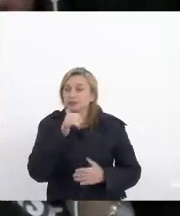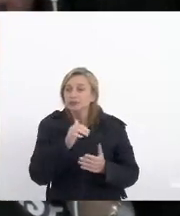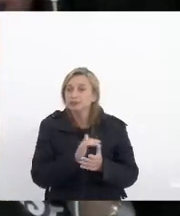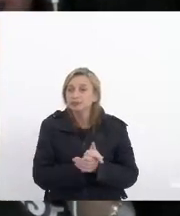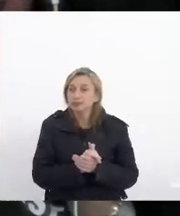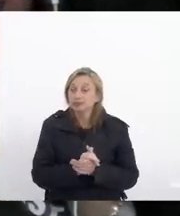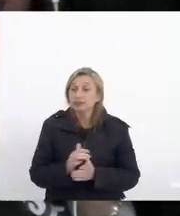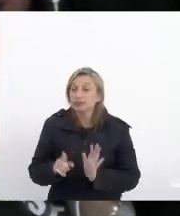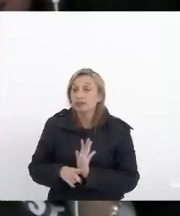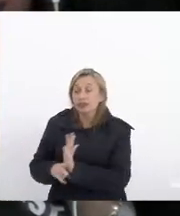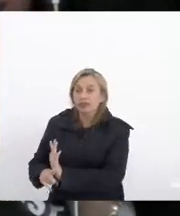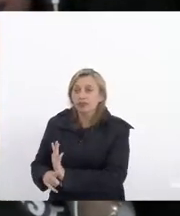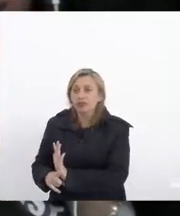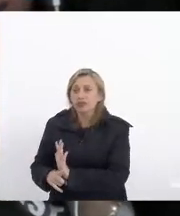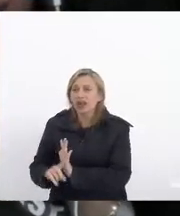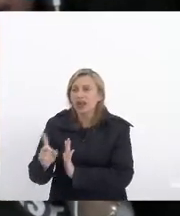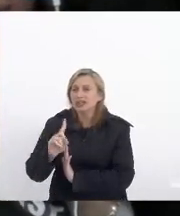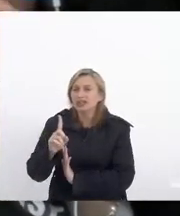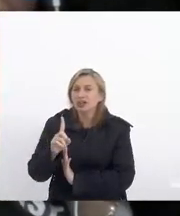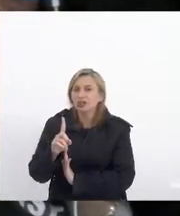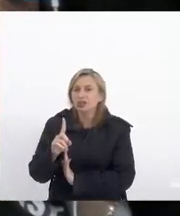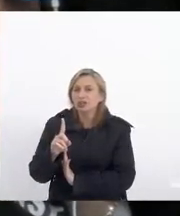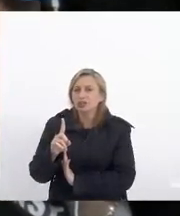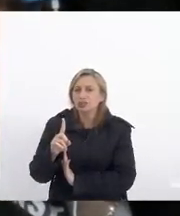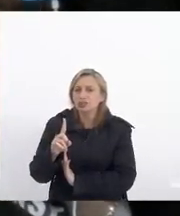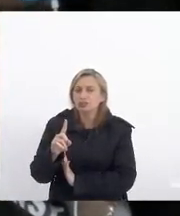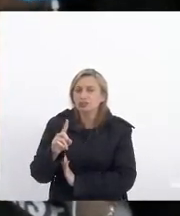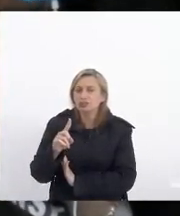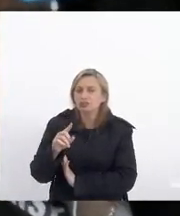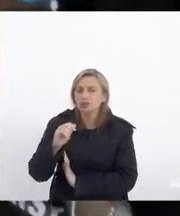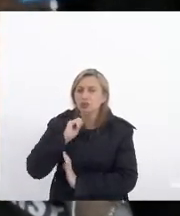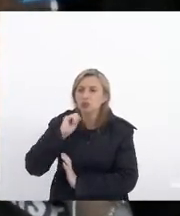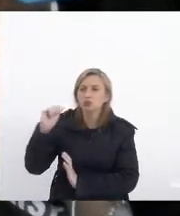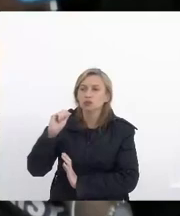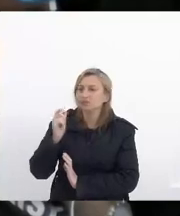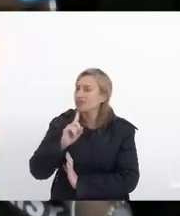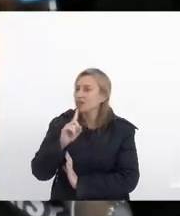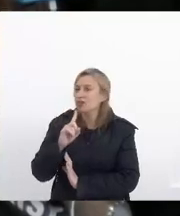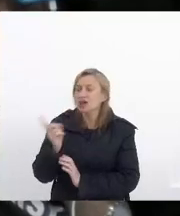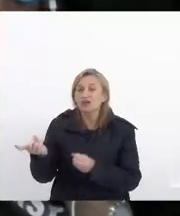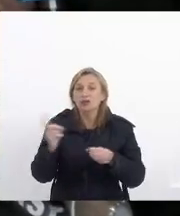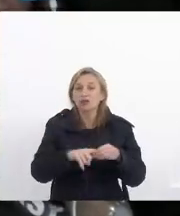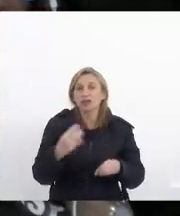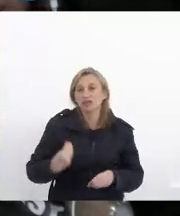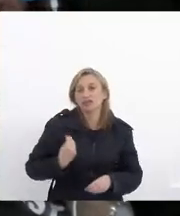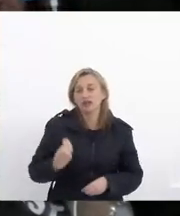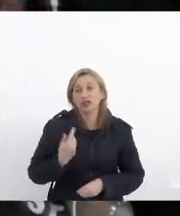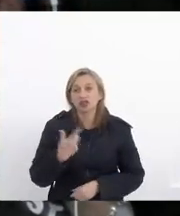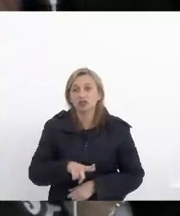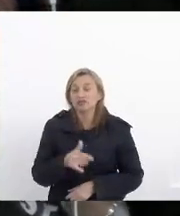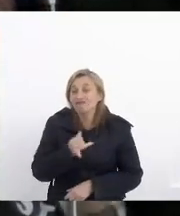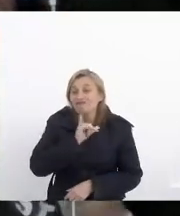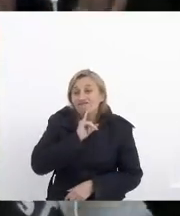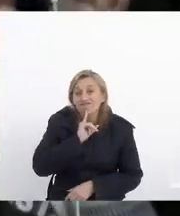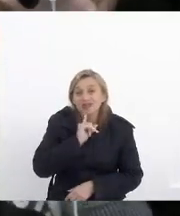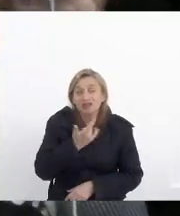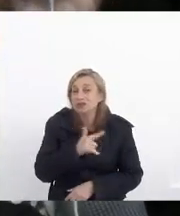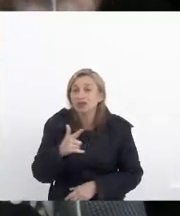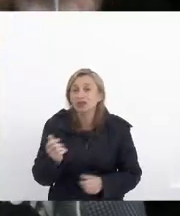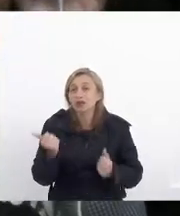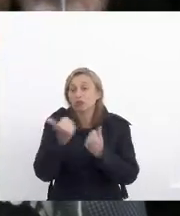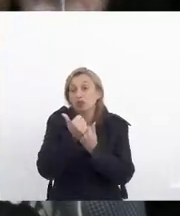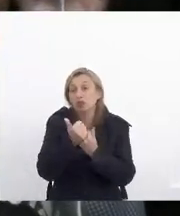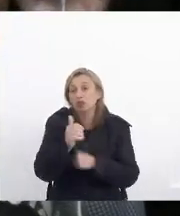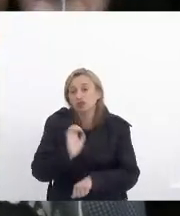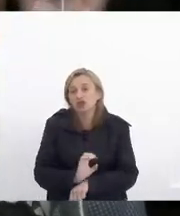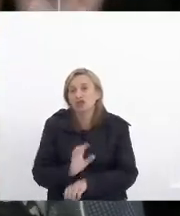ajudo essas meninas a não tirarem a própria vida, a tentar voltar a viver. Porque, infelizmente, nós também não temos apoio do Estado.